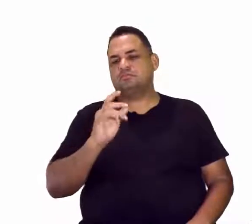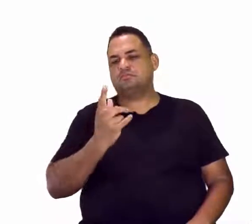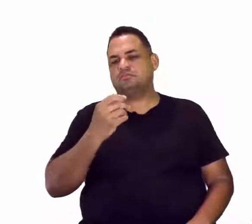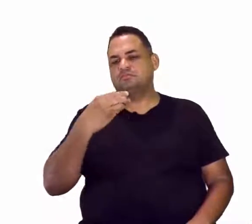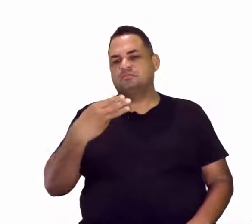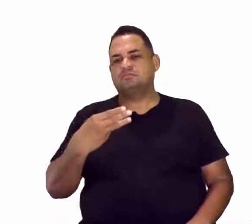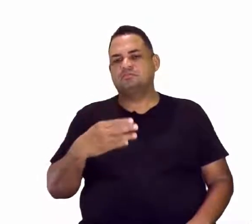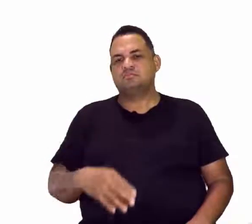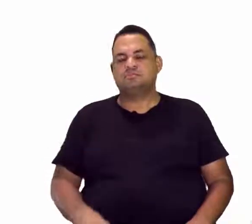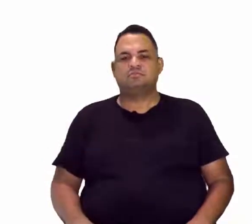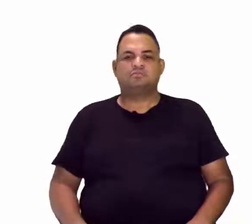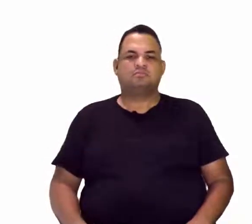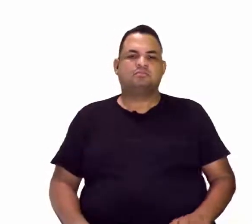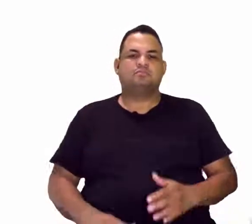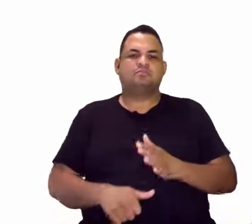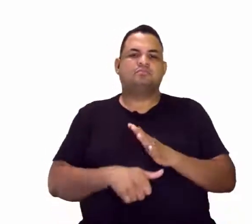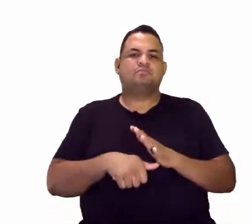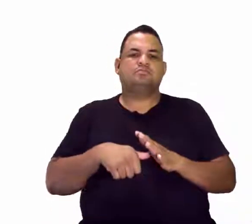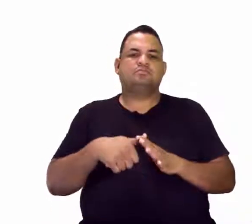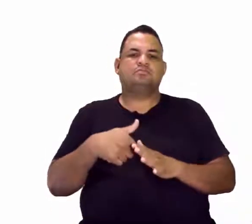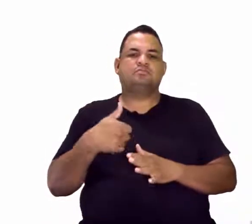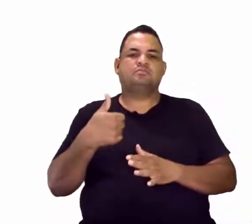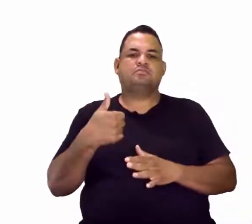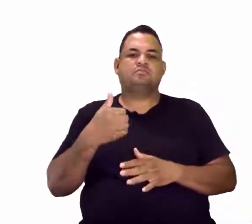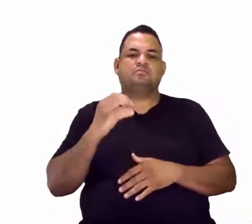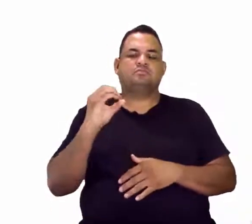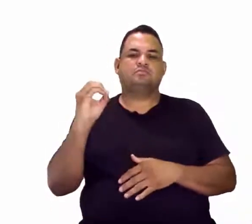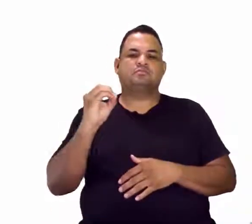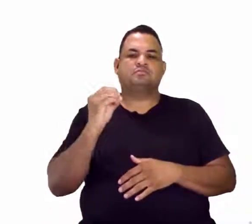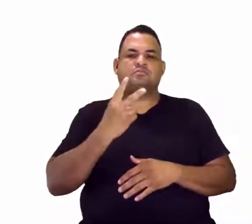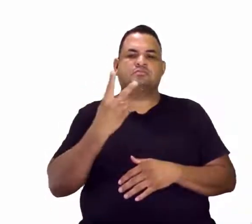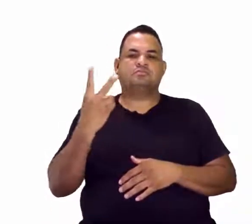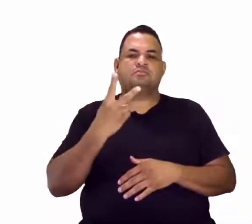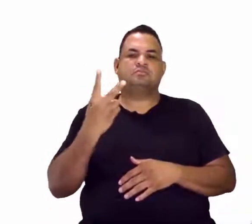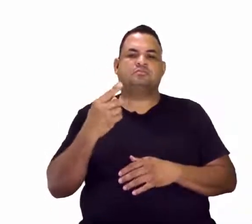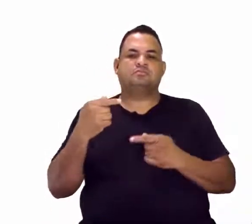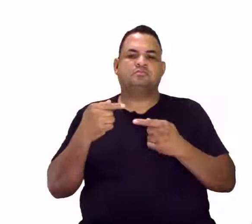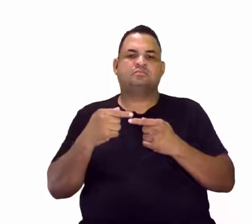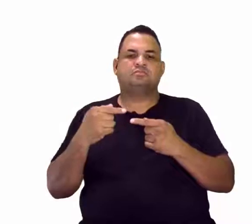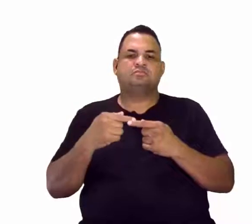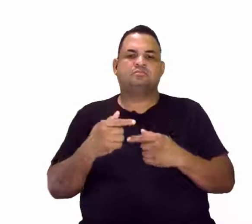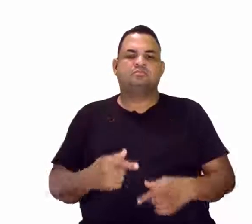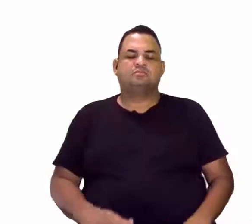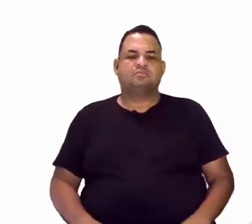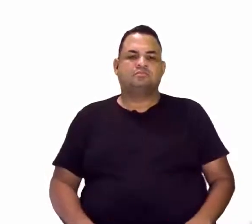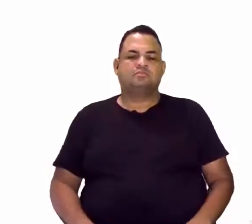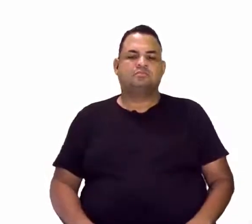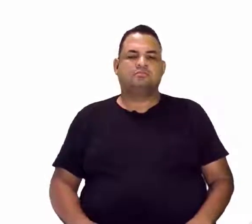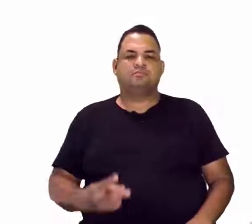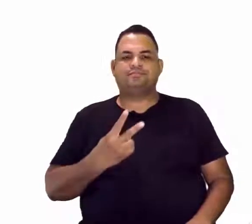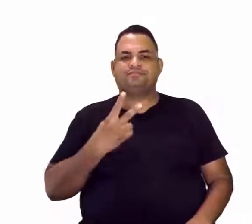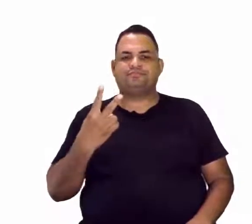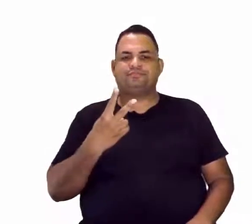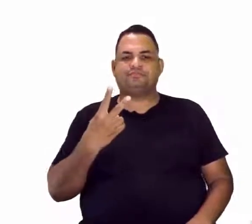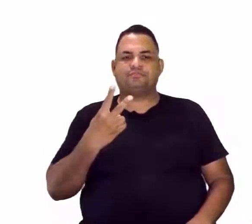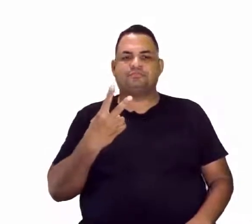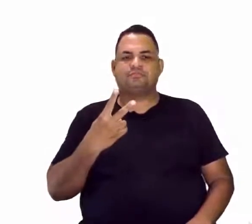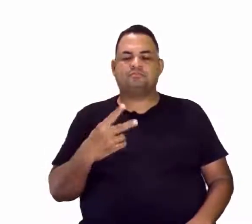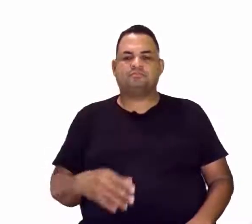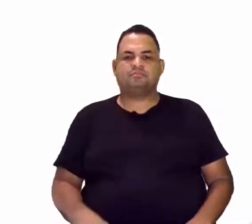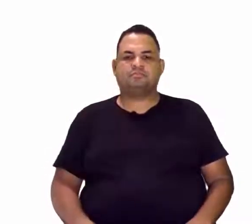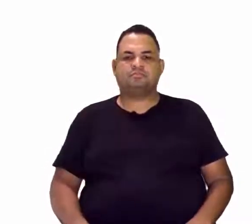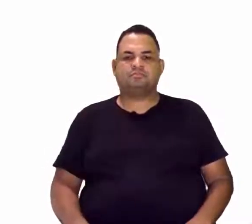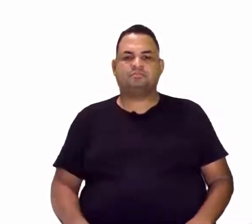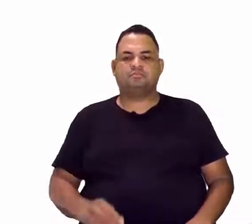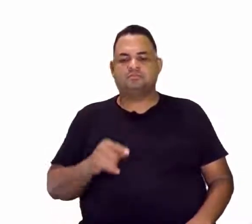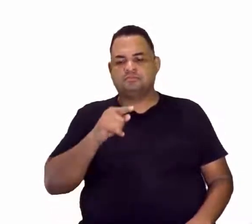C. Esse primeiro oxigênio vai estar com uma dupla ligação para cá e esse segundo vai estar com o